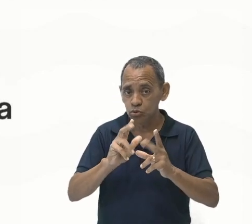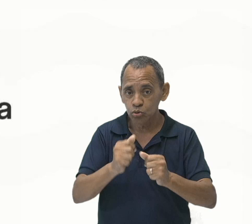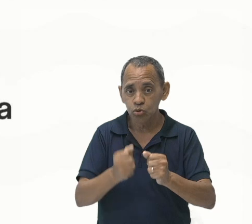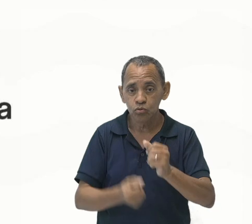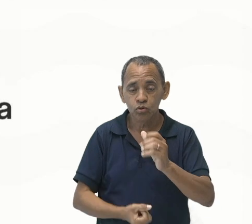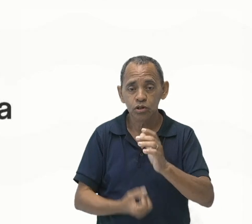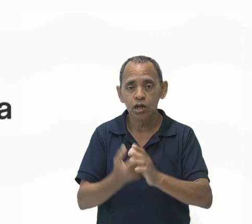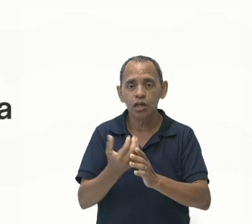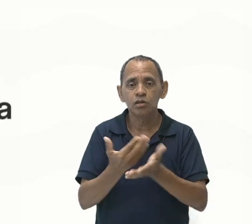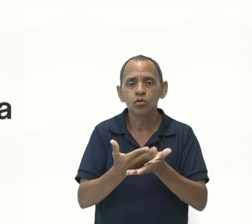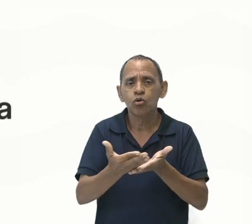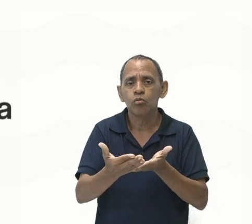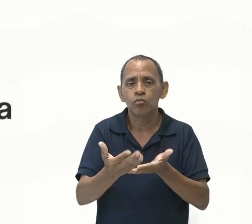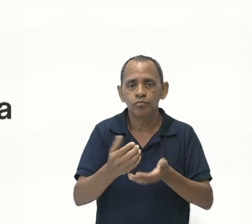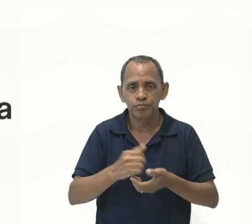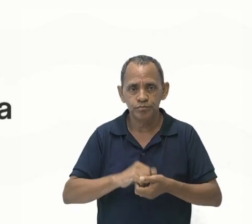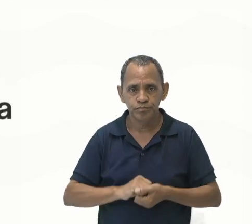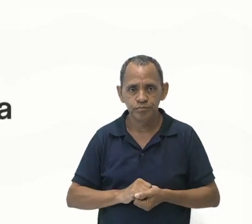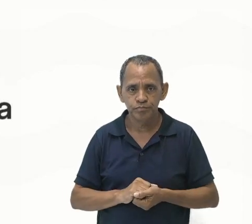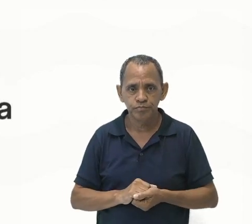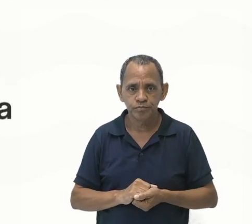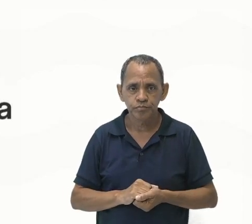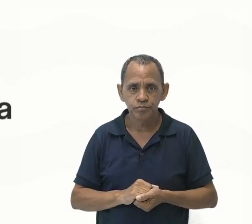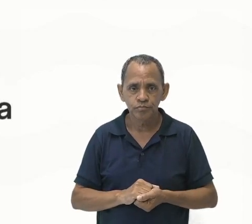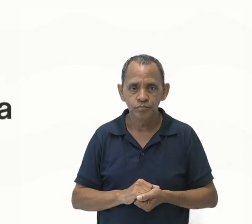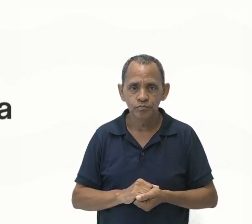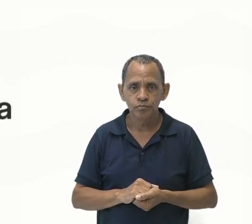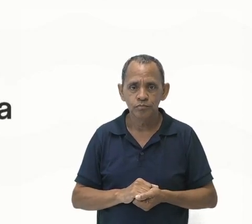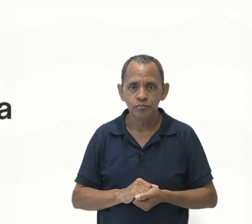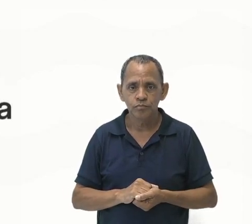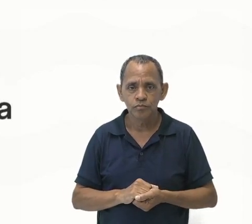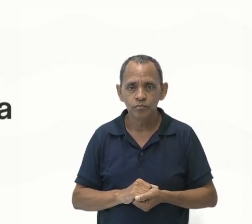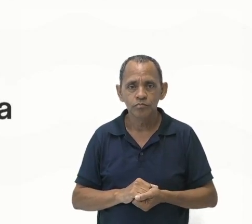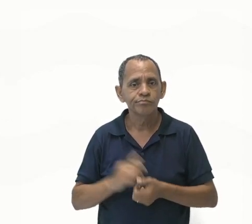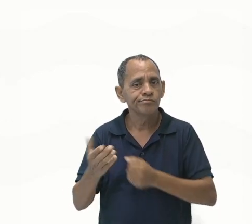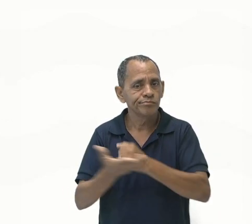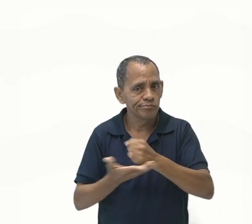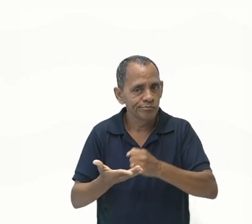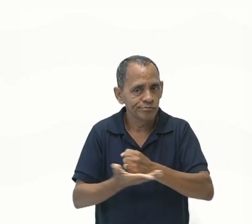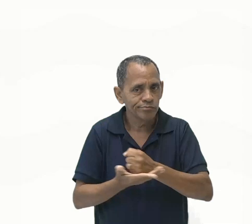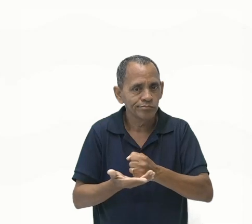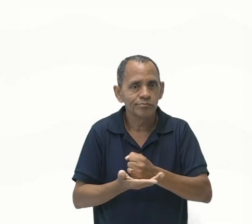foram estabelecidos ali, a partir desse momento, verificar aqui,